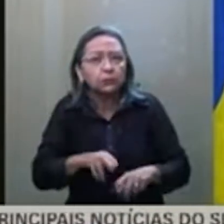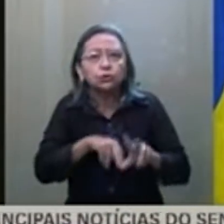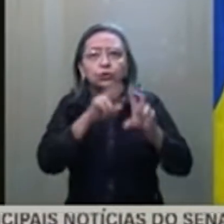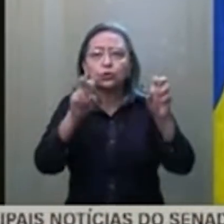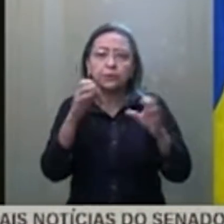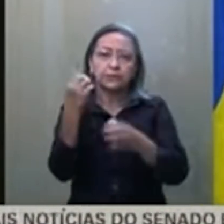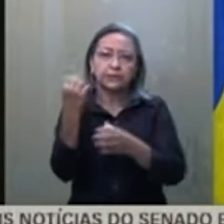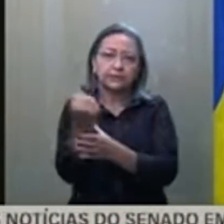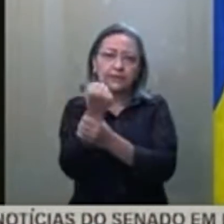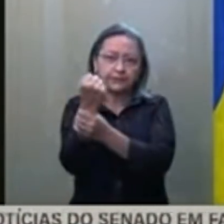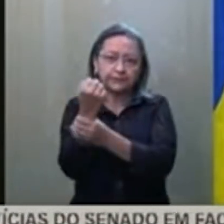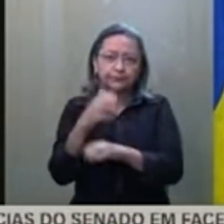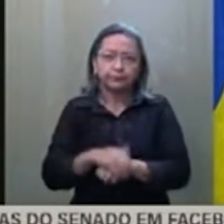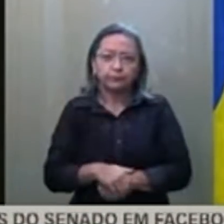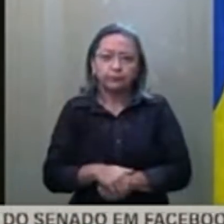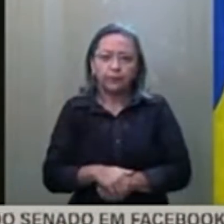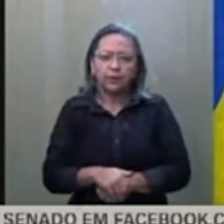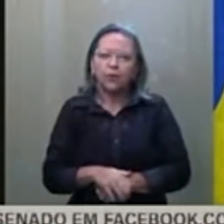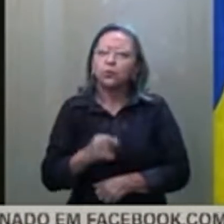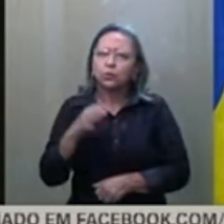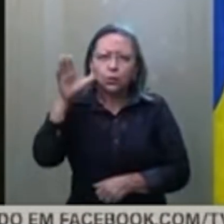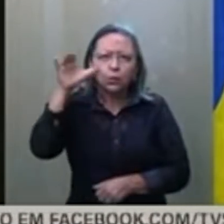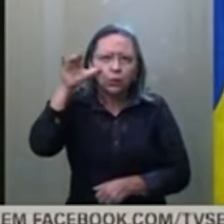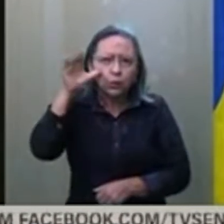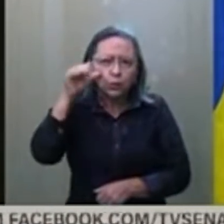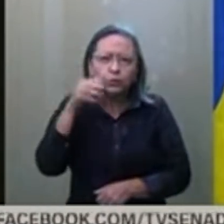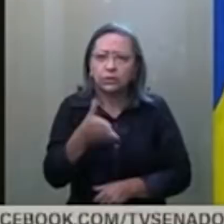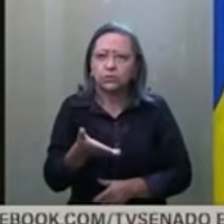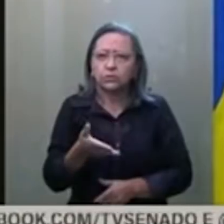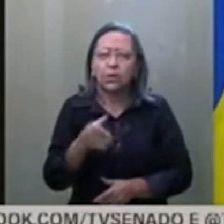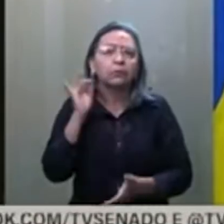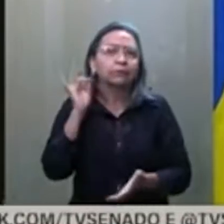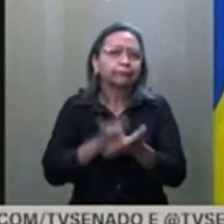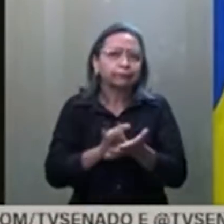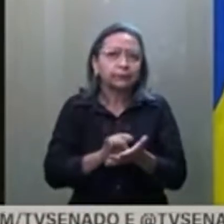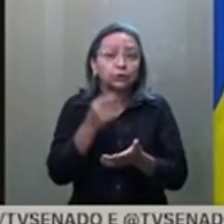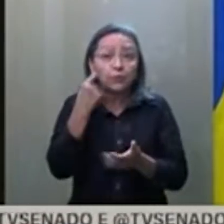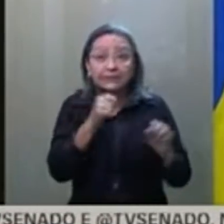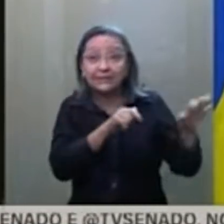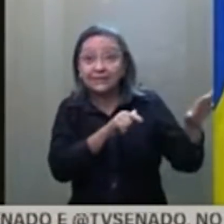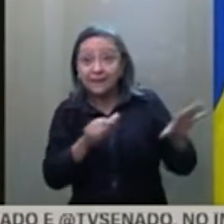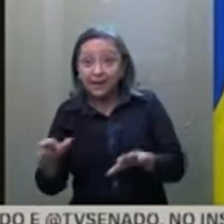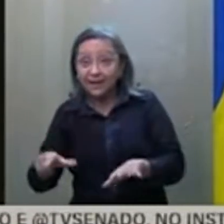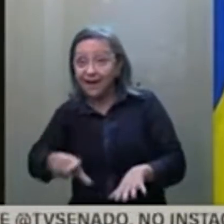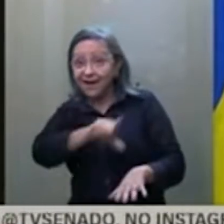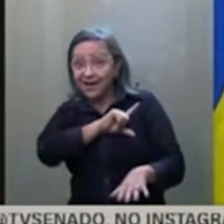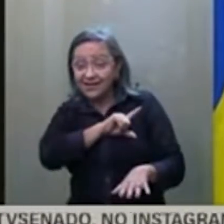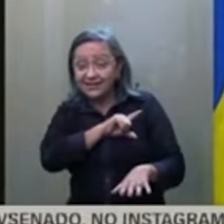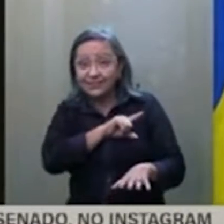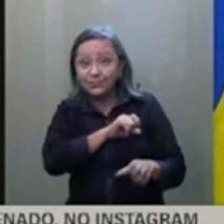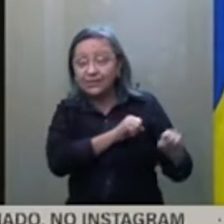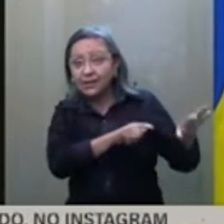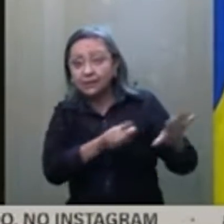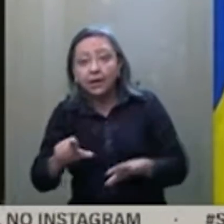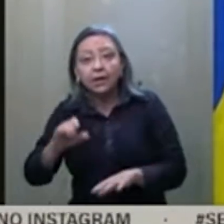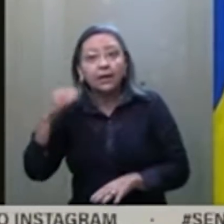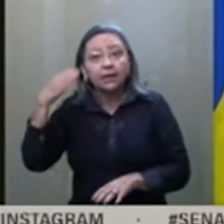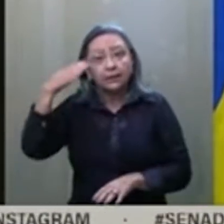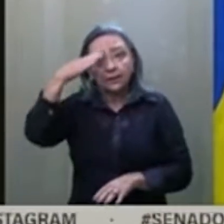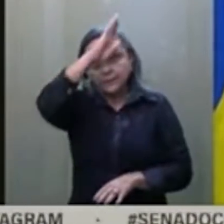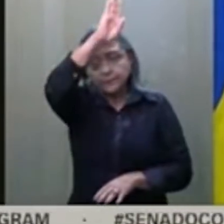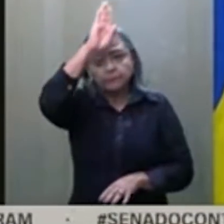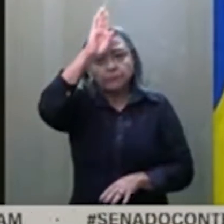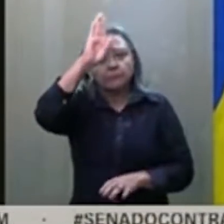segurança curioso é o fato de uma semana antes Jair bolsonaro